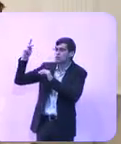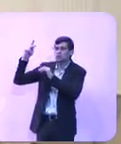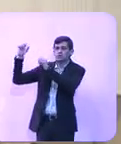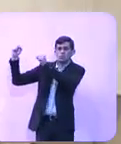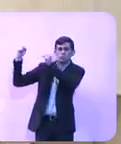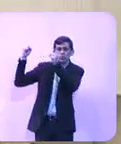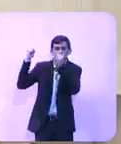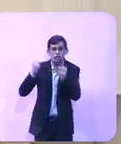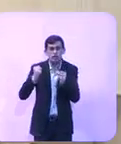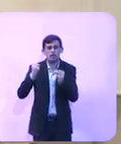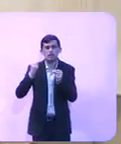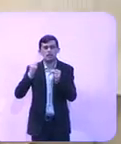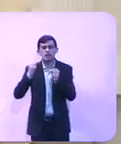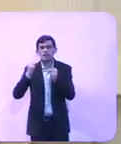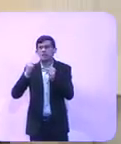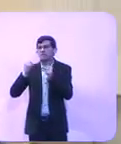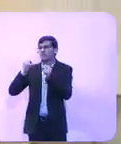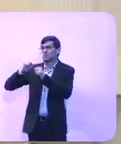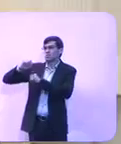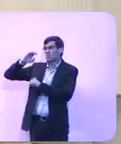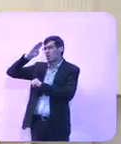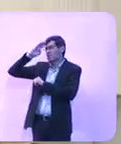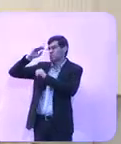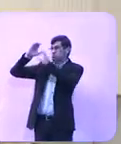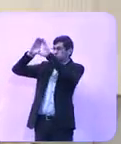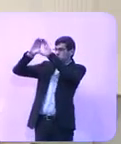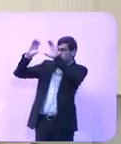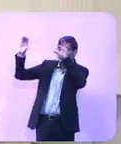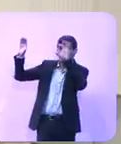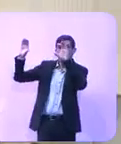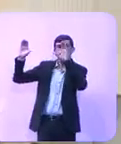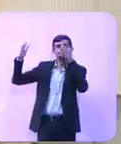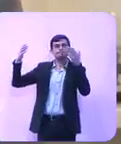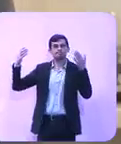teu poder, movimenta o exército dos céus.